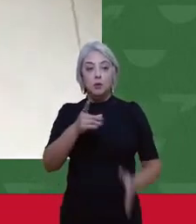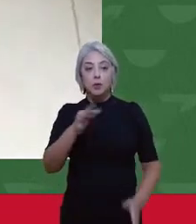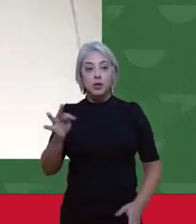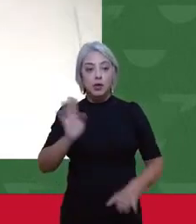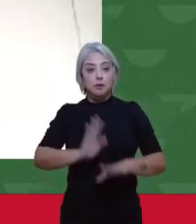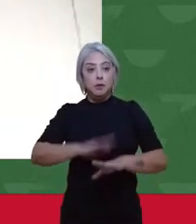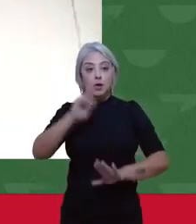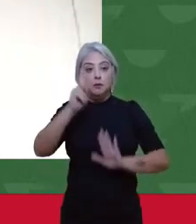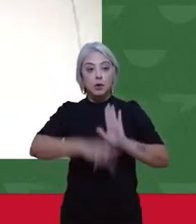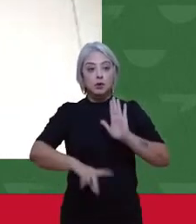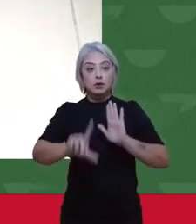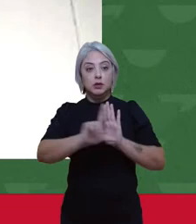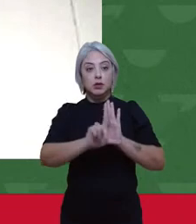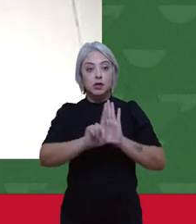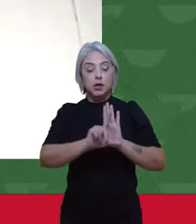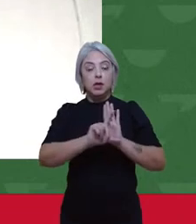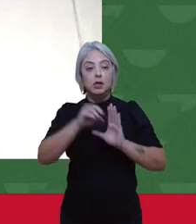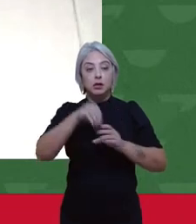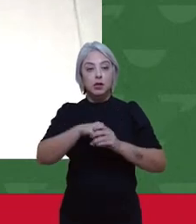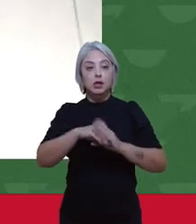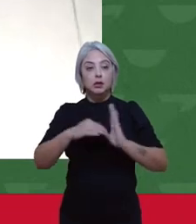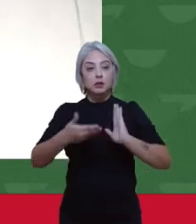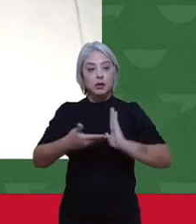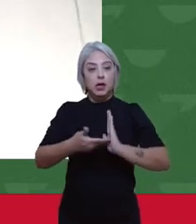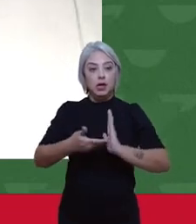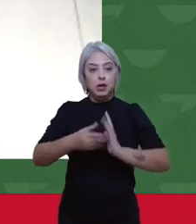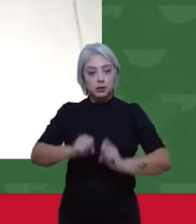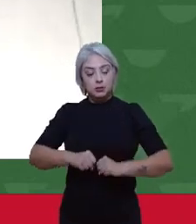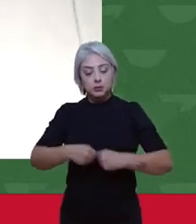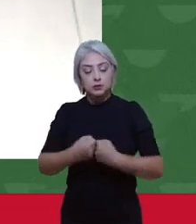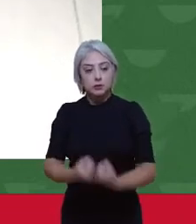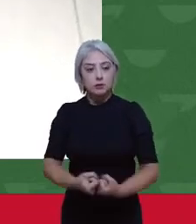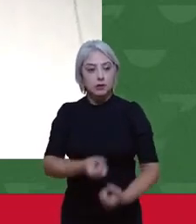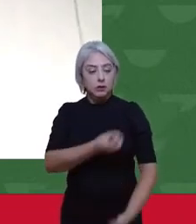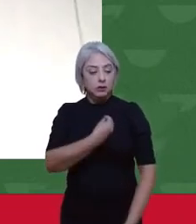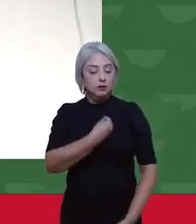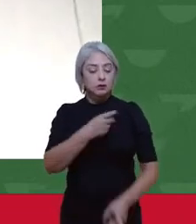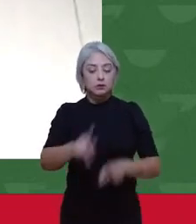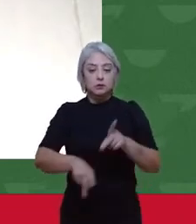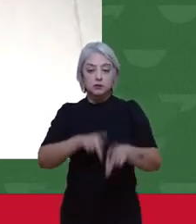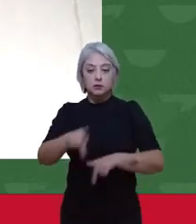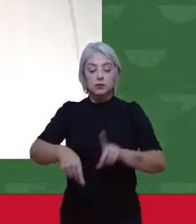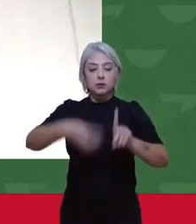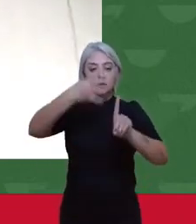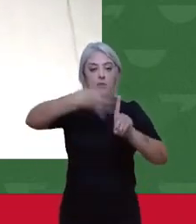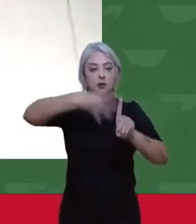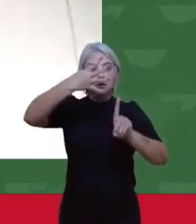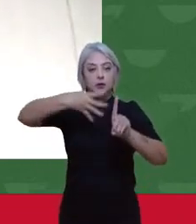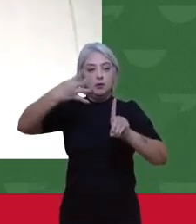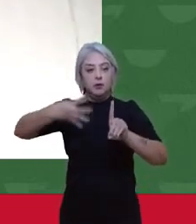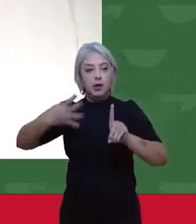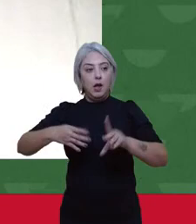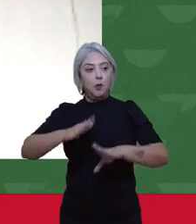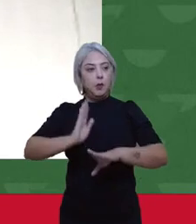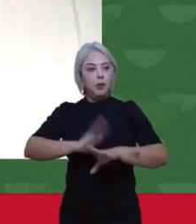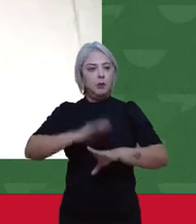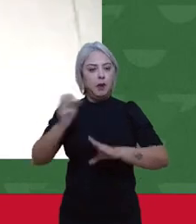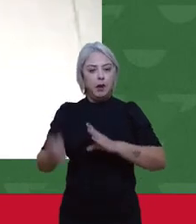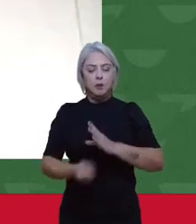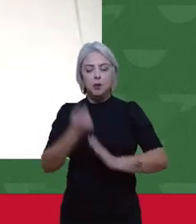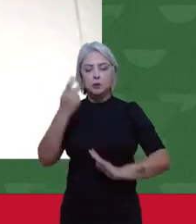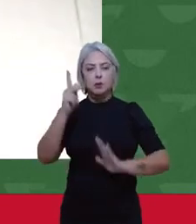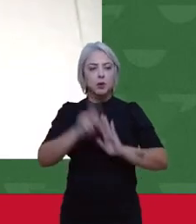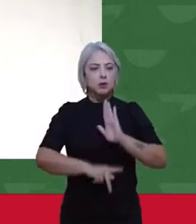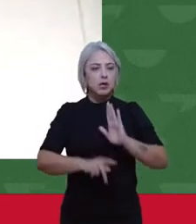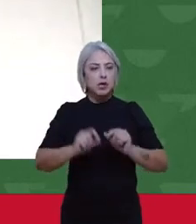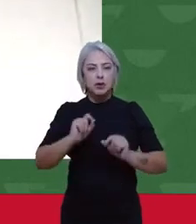mais tem projetos de lei na casa, em defesa das vidas da população LGBT, né, o que mais produz